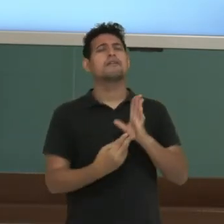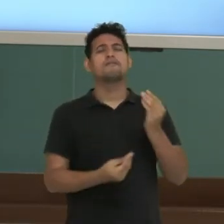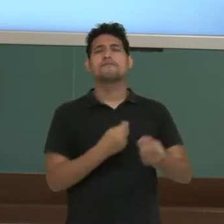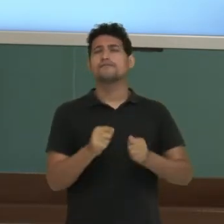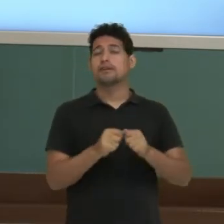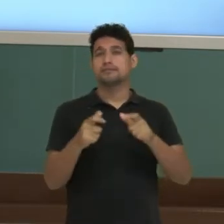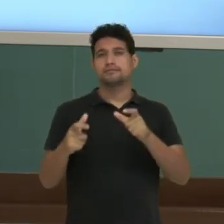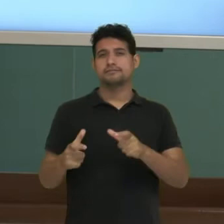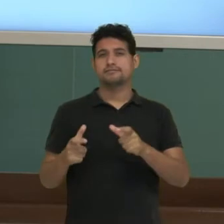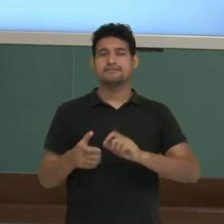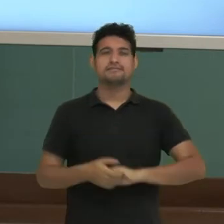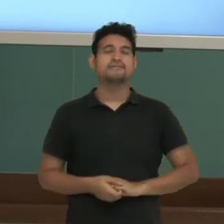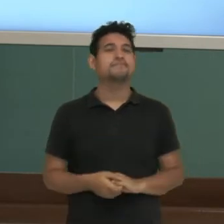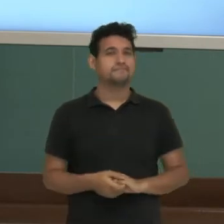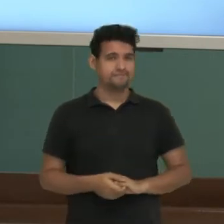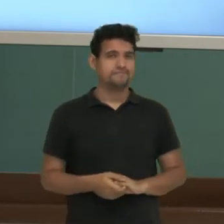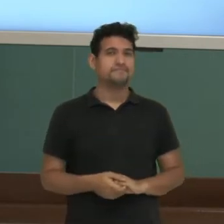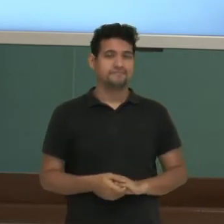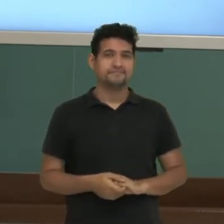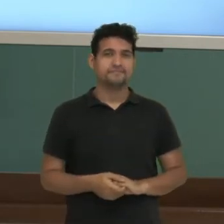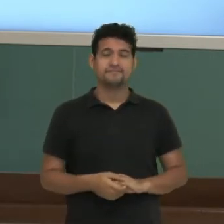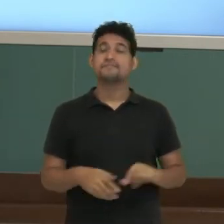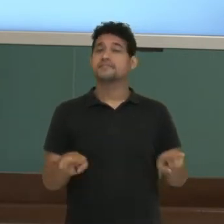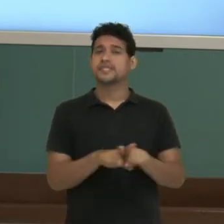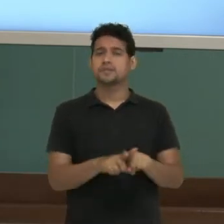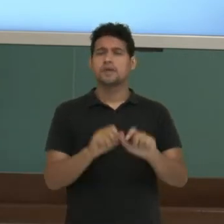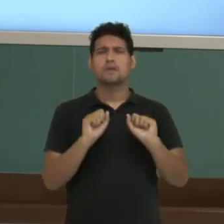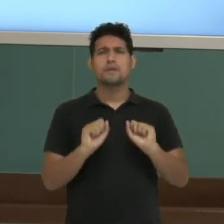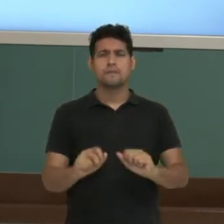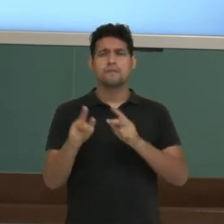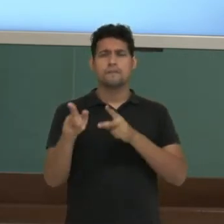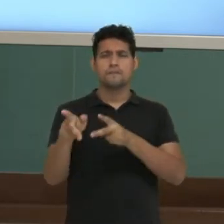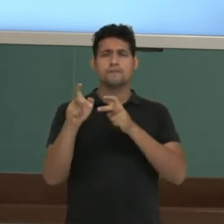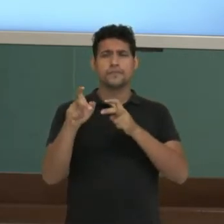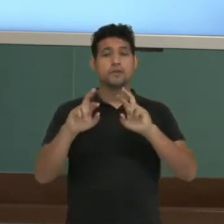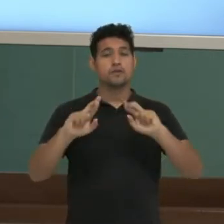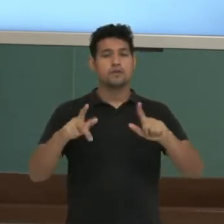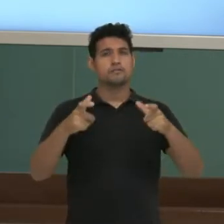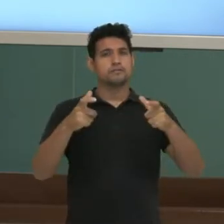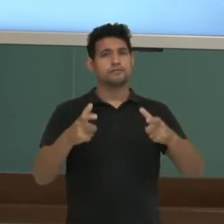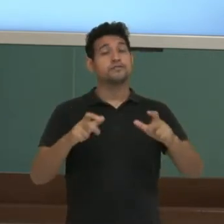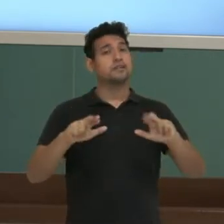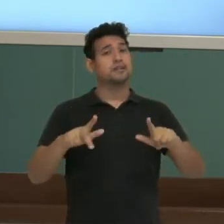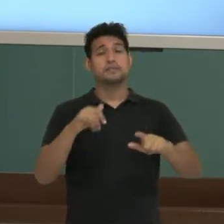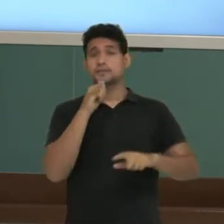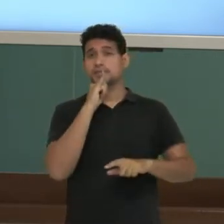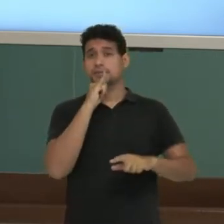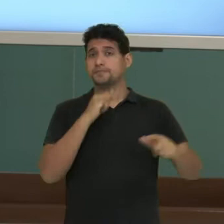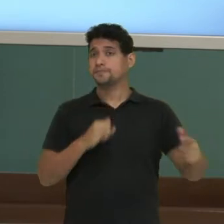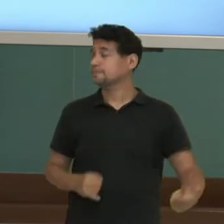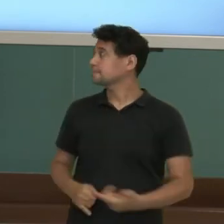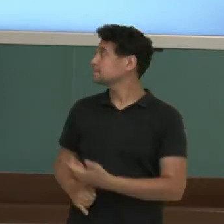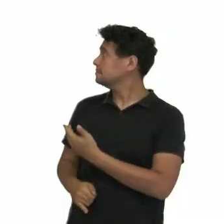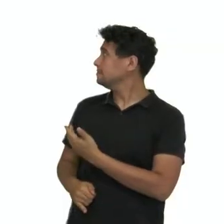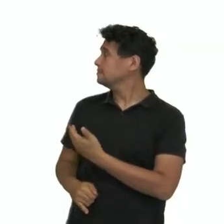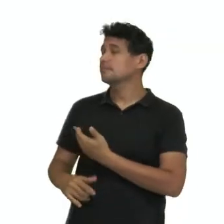no lugar. E isso também podemos ver em outras regiões. Por exemplo, aqui nós temos